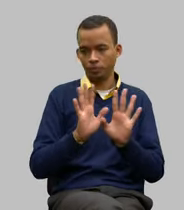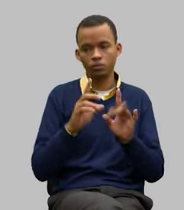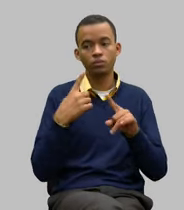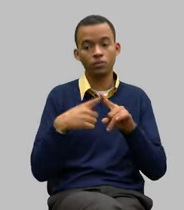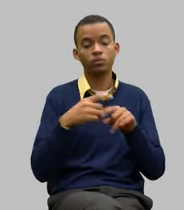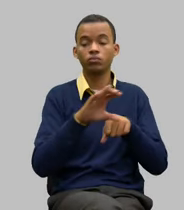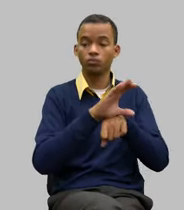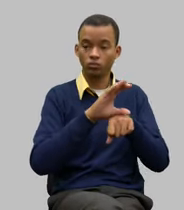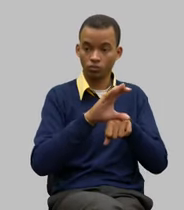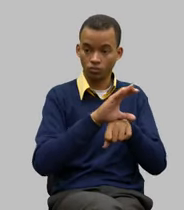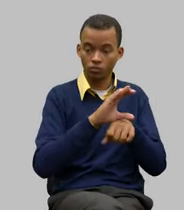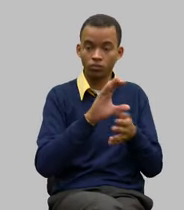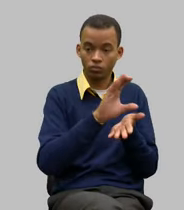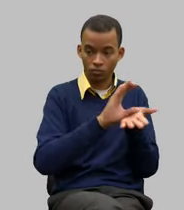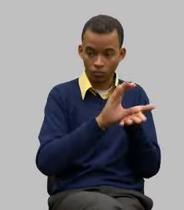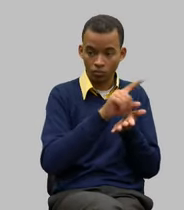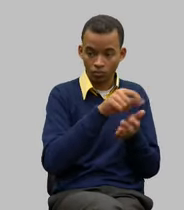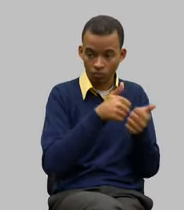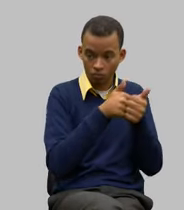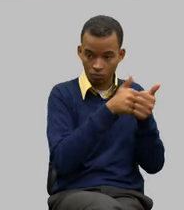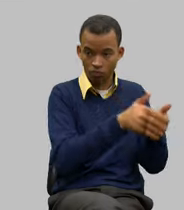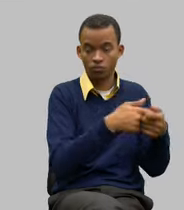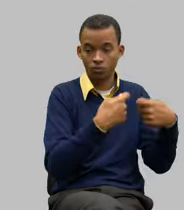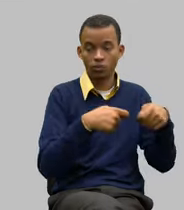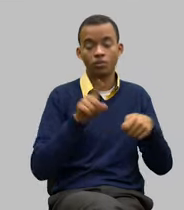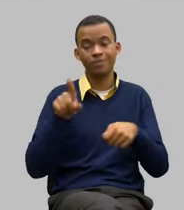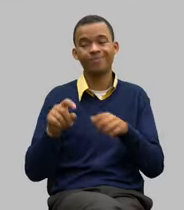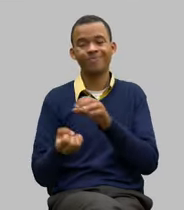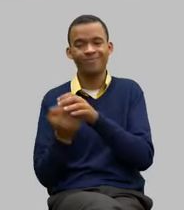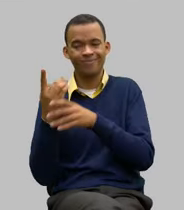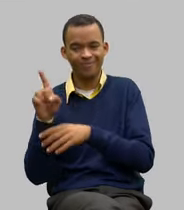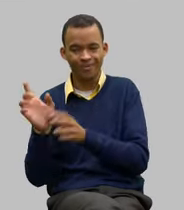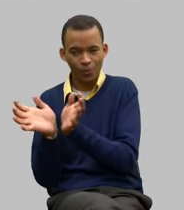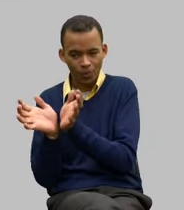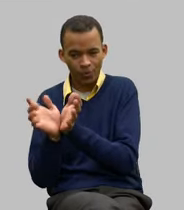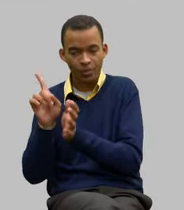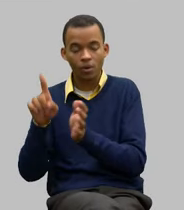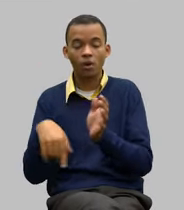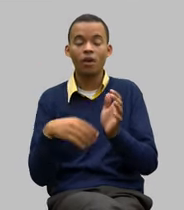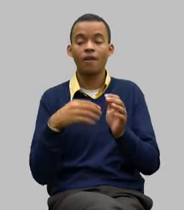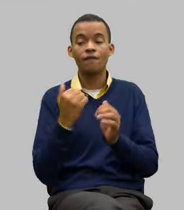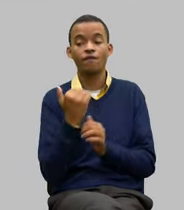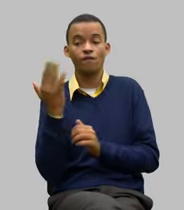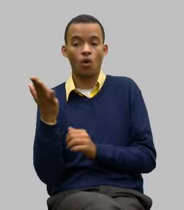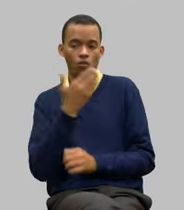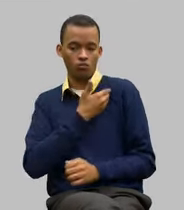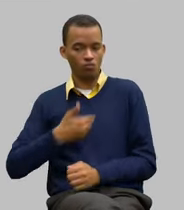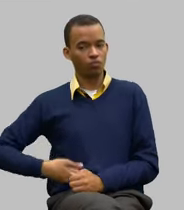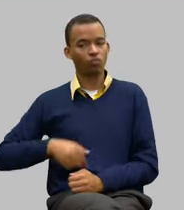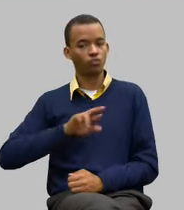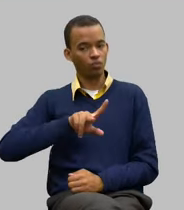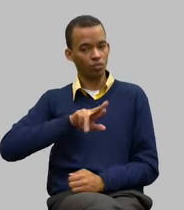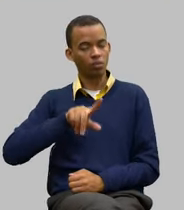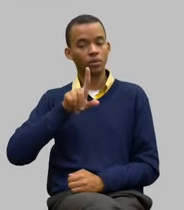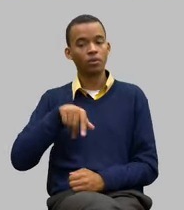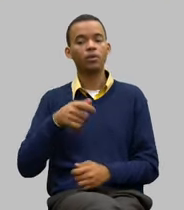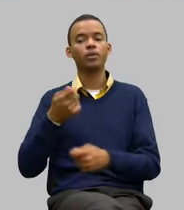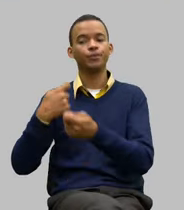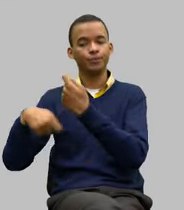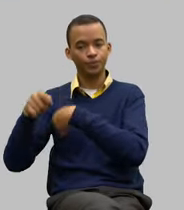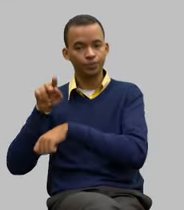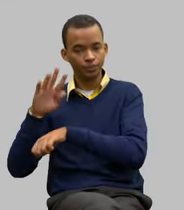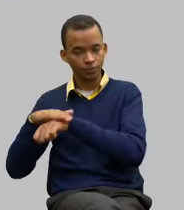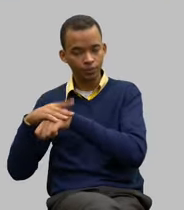a ideia da criação original do gar foi justamente essa estando fora de uma unidade mesmo ela sendo administrada pelo nosso parceiro